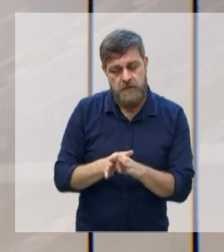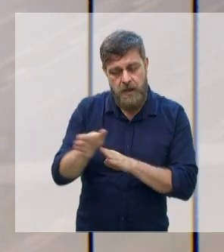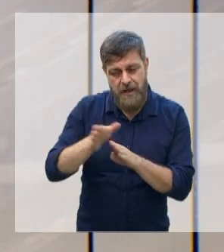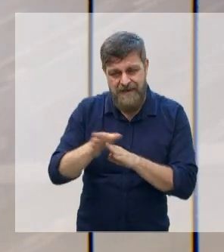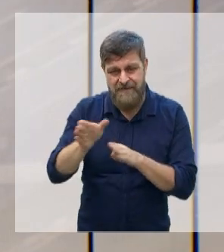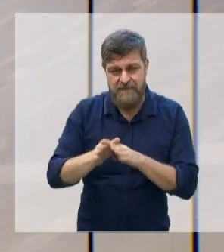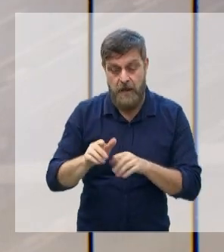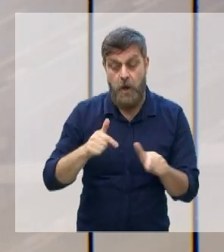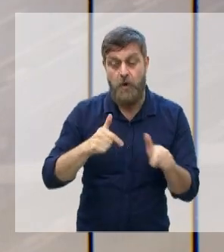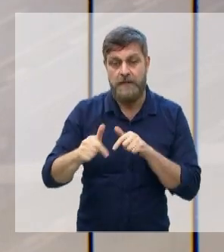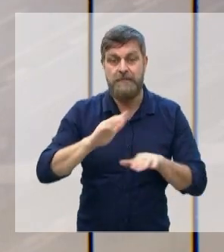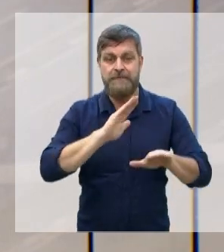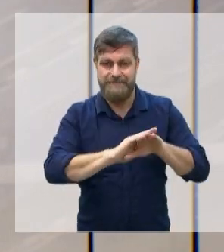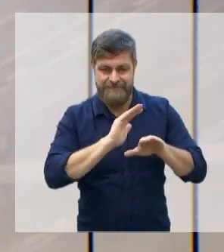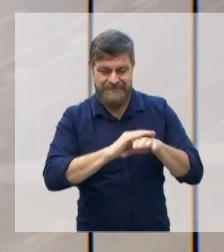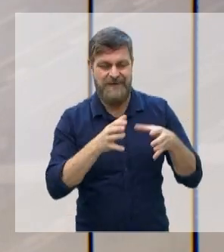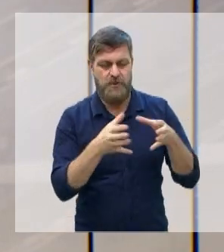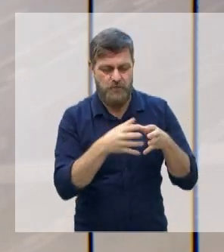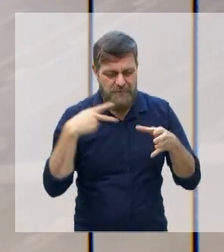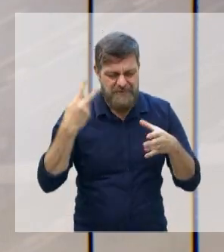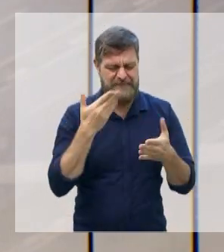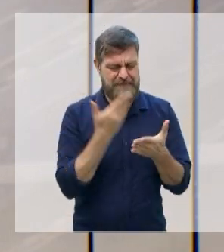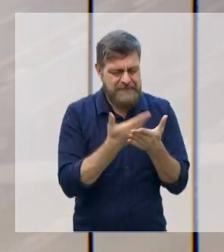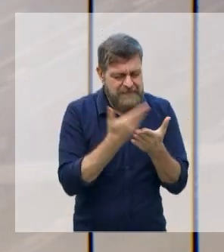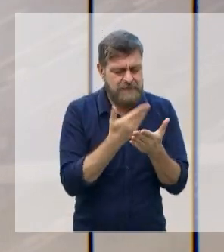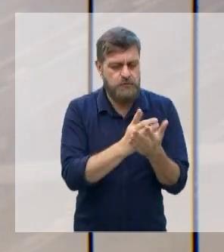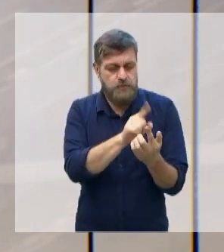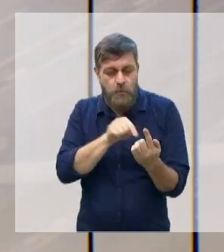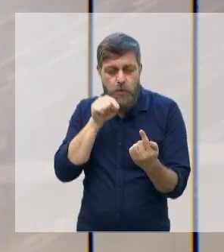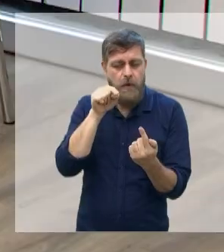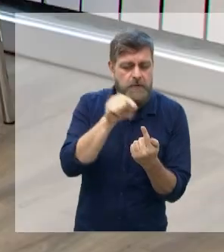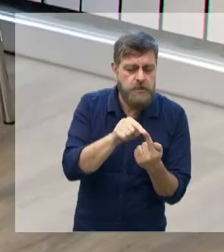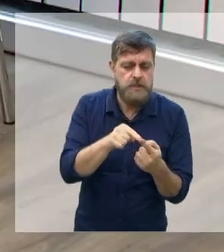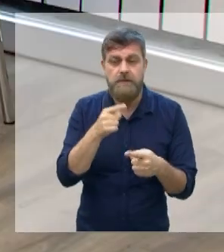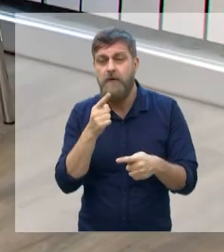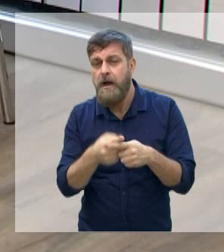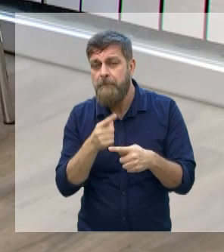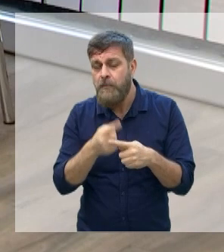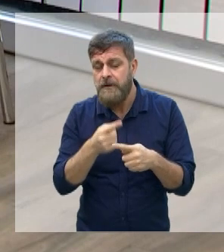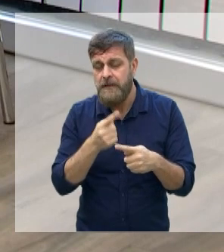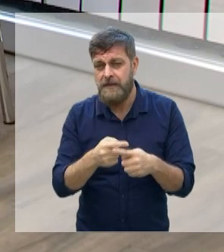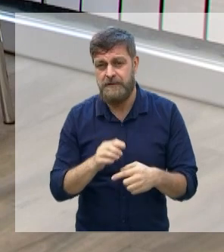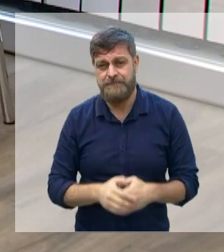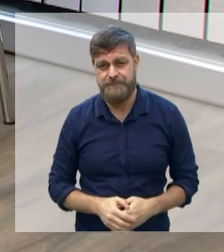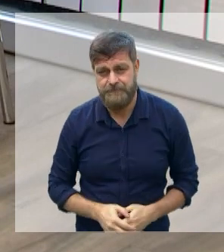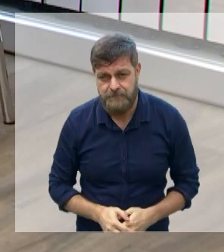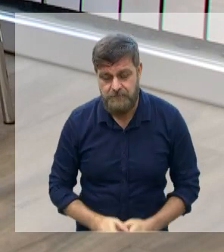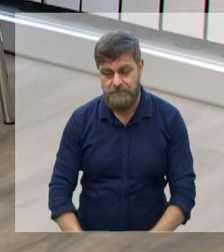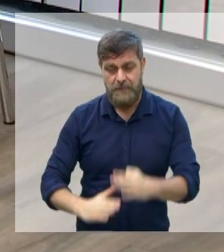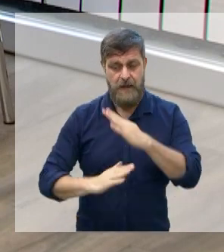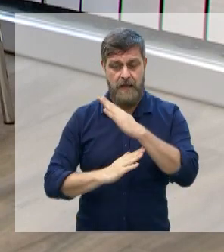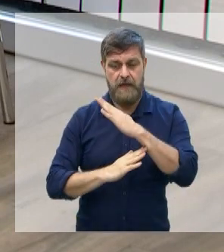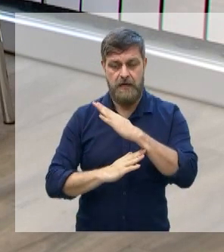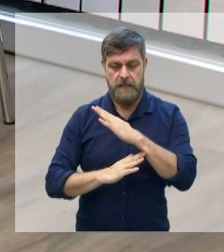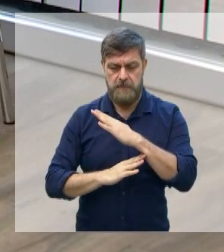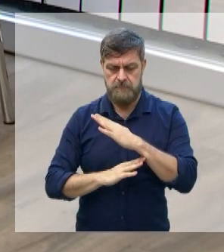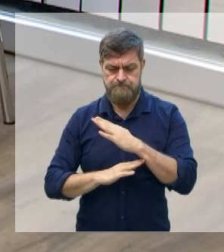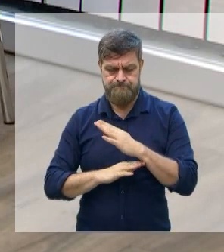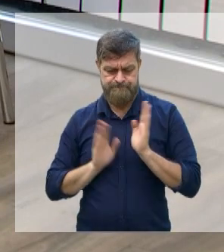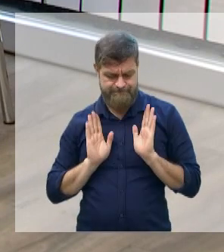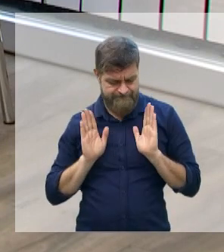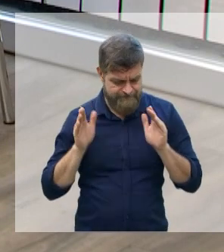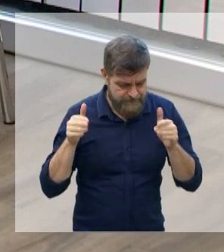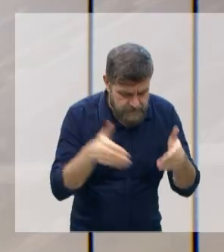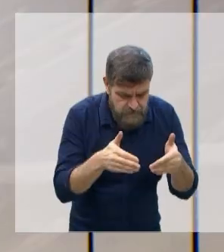trabalho da comissão de estudos qual foi objetivo e por que é a câmara resolveu se debruçar